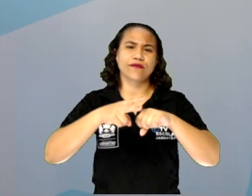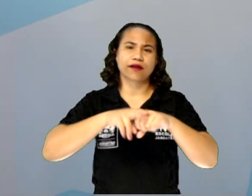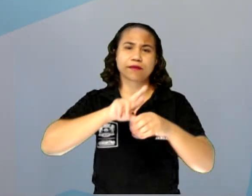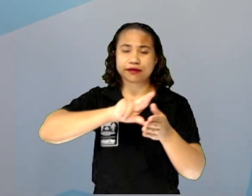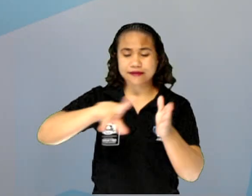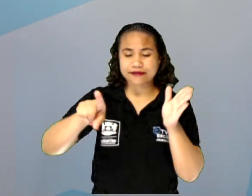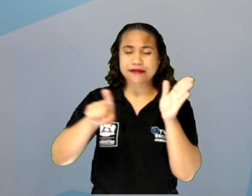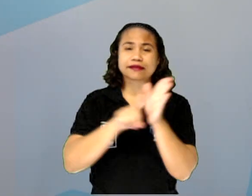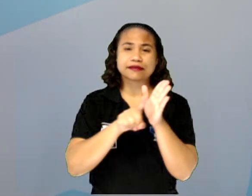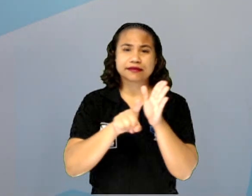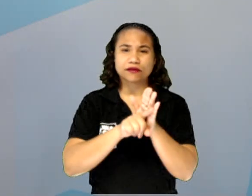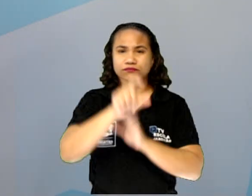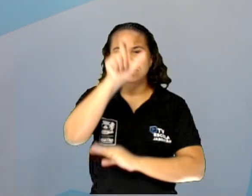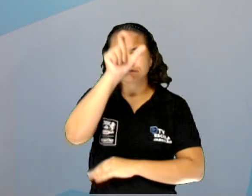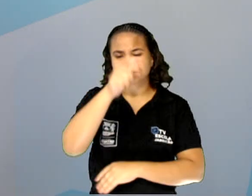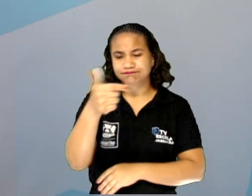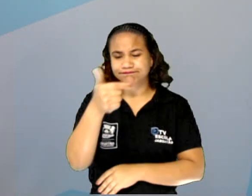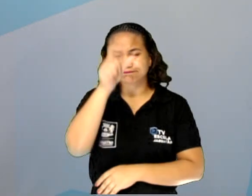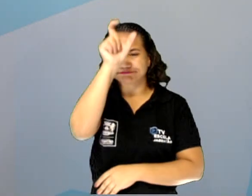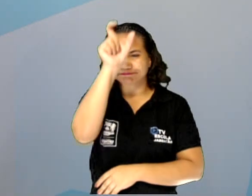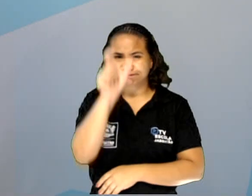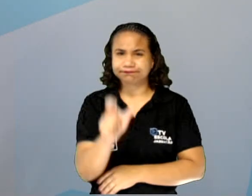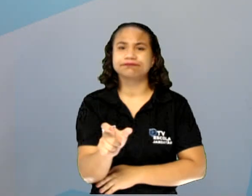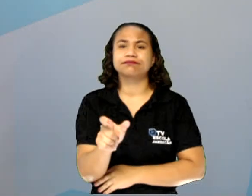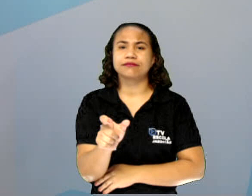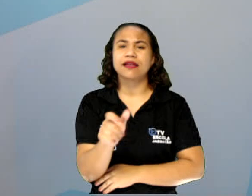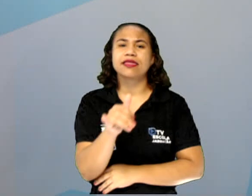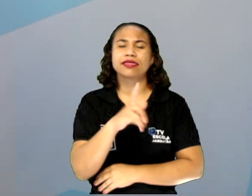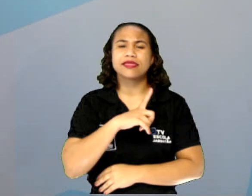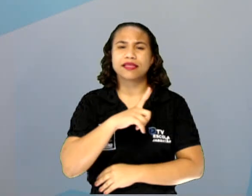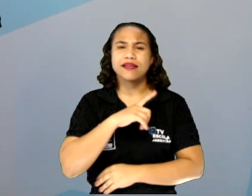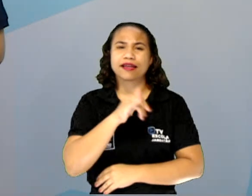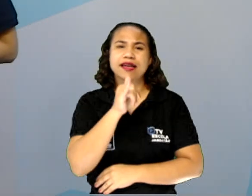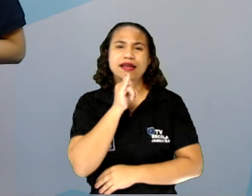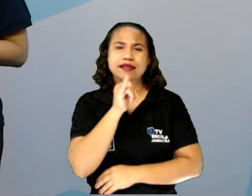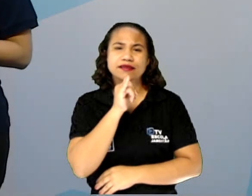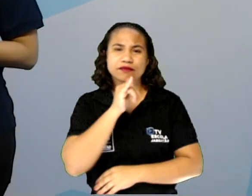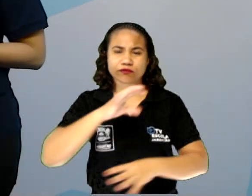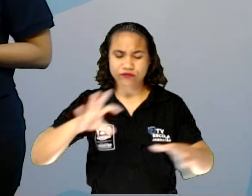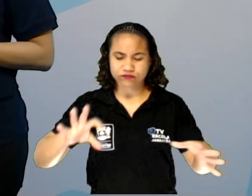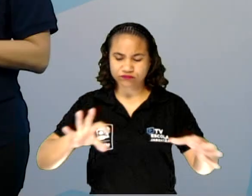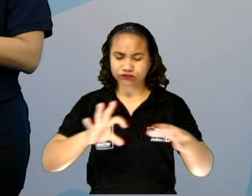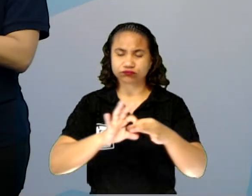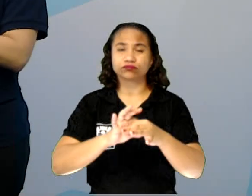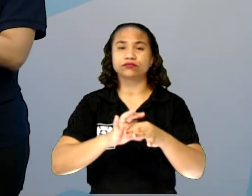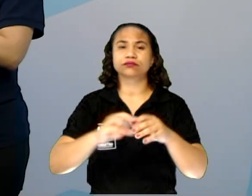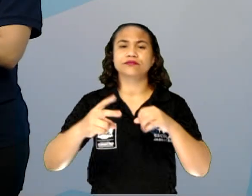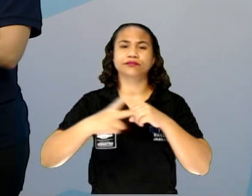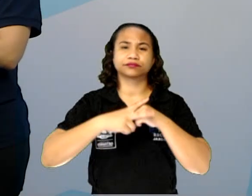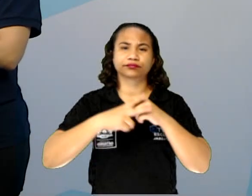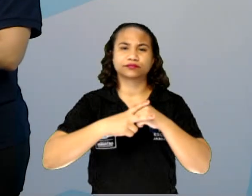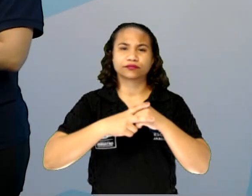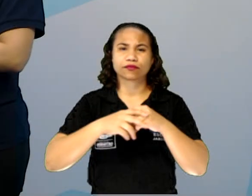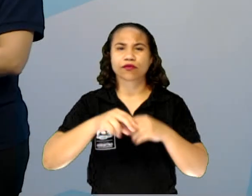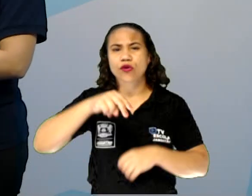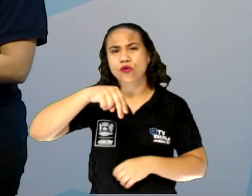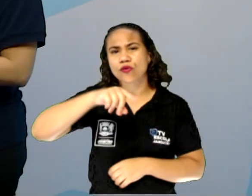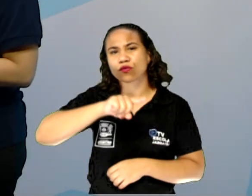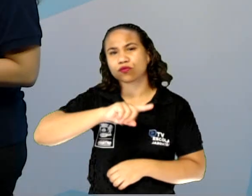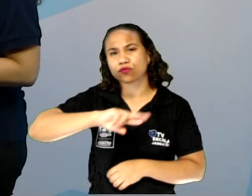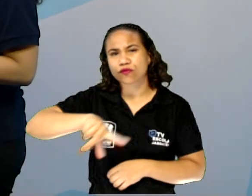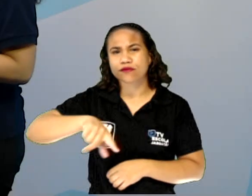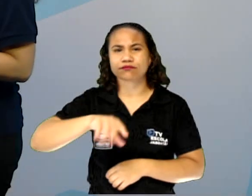Na segunda coluna, a gente tem os exemplos aqui, juntando o pronome com o verbo e deixando o not